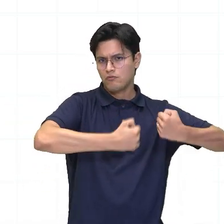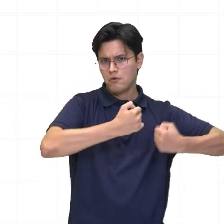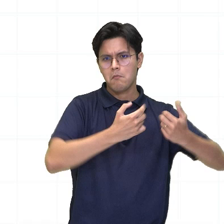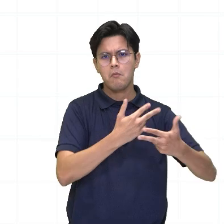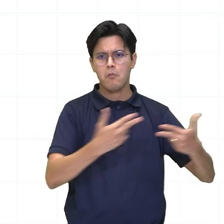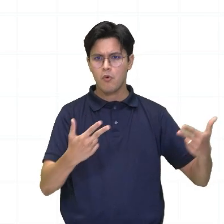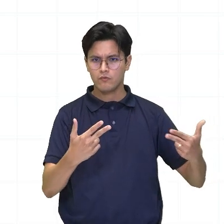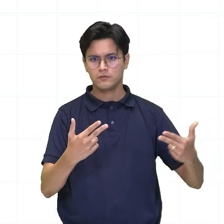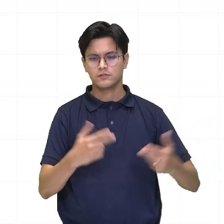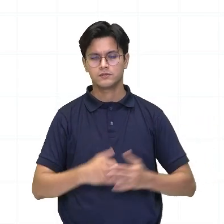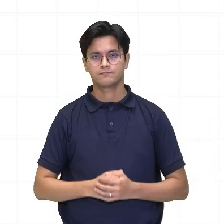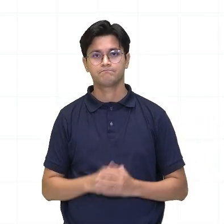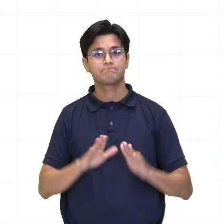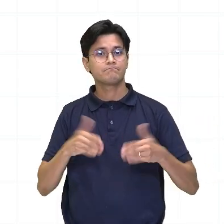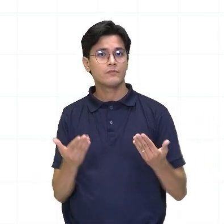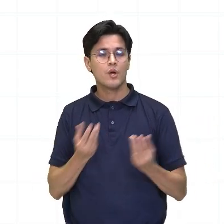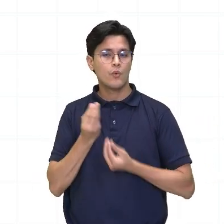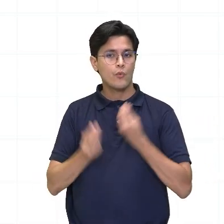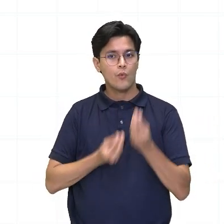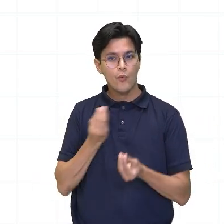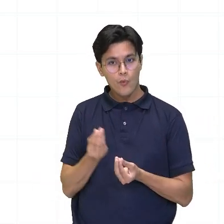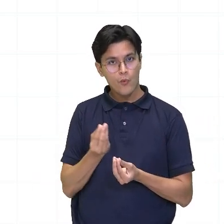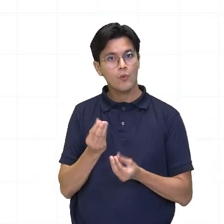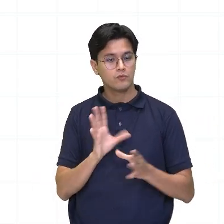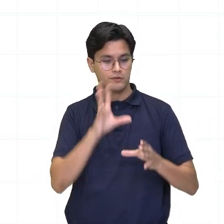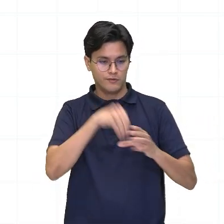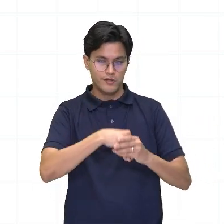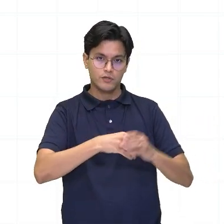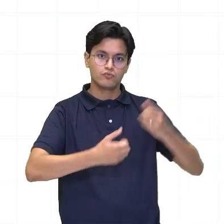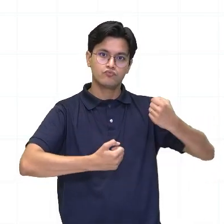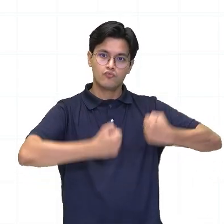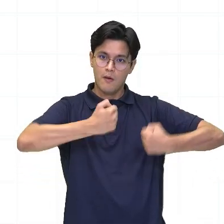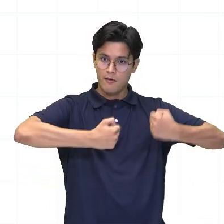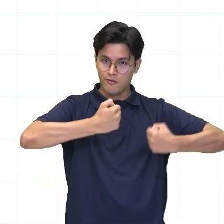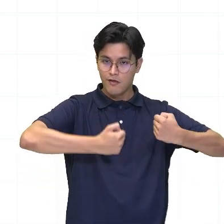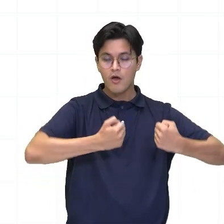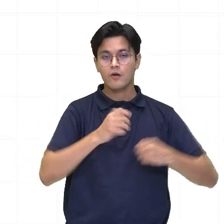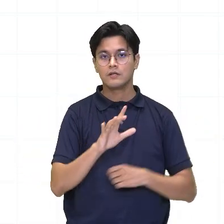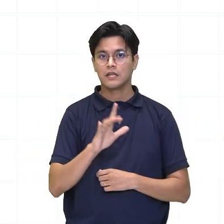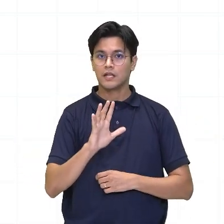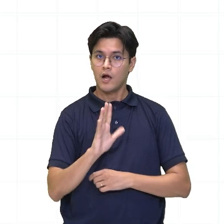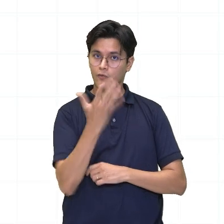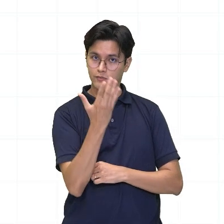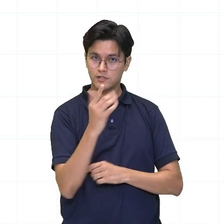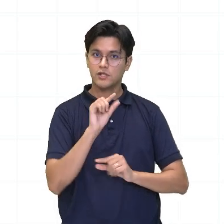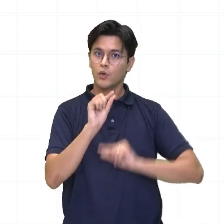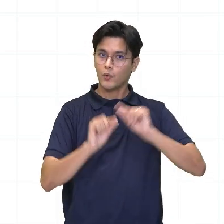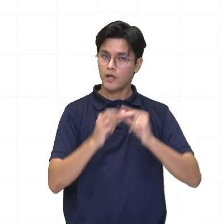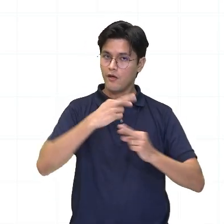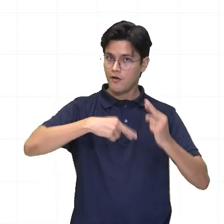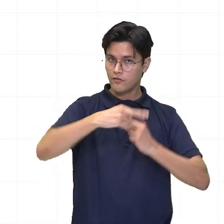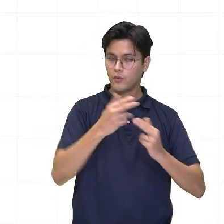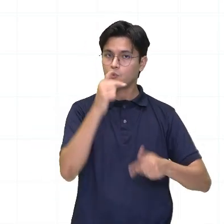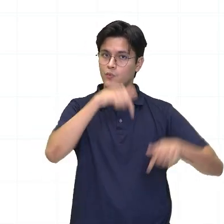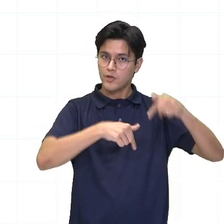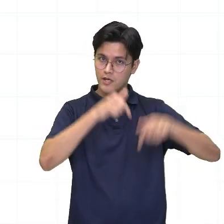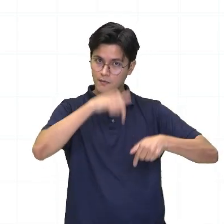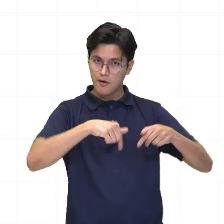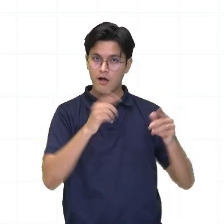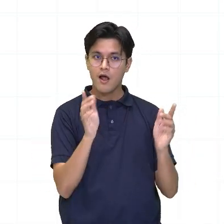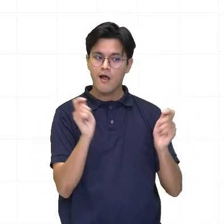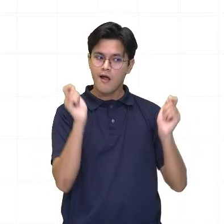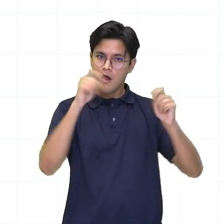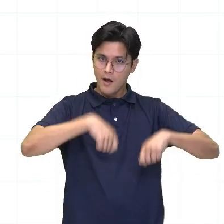Vai acontecer uma reação química dentro deles, e aí vai gerar uma explosão. Essa explosão